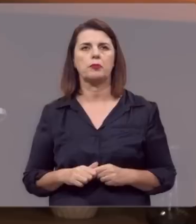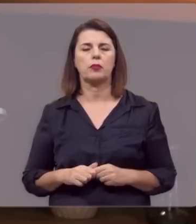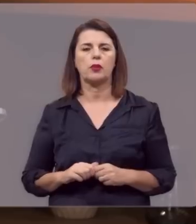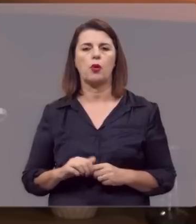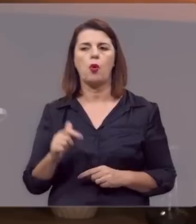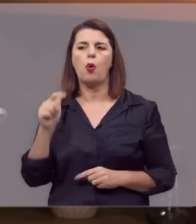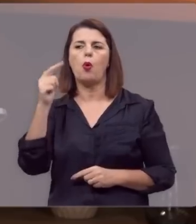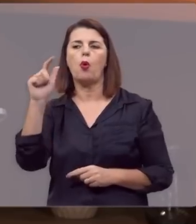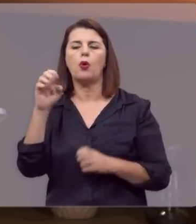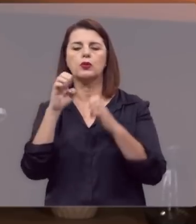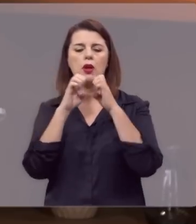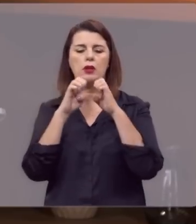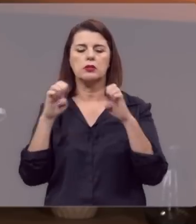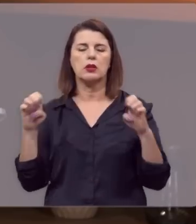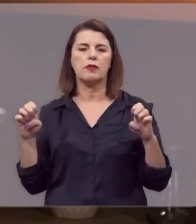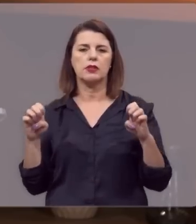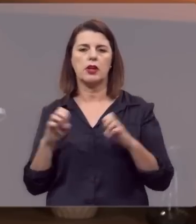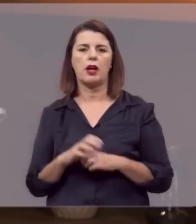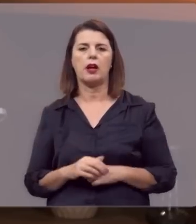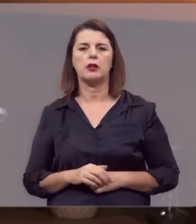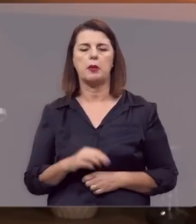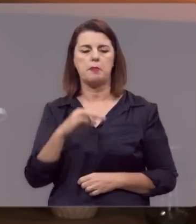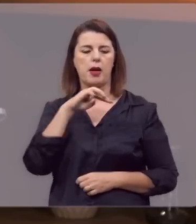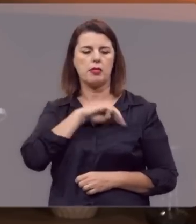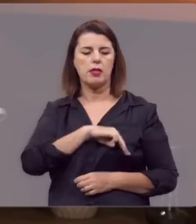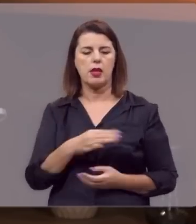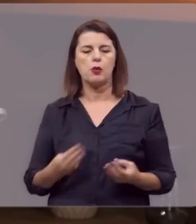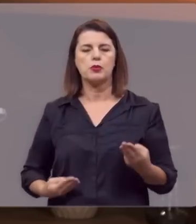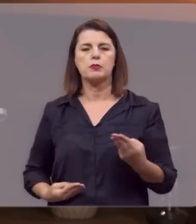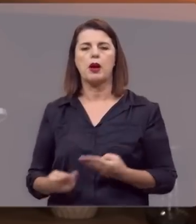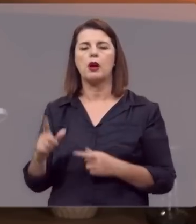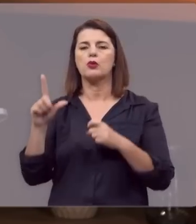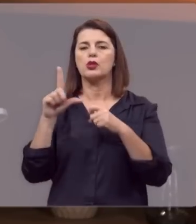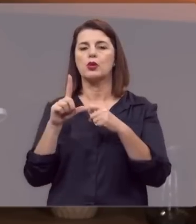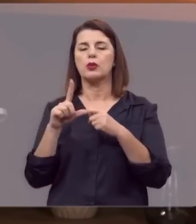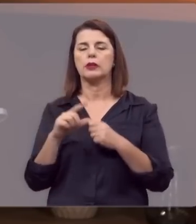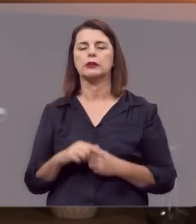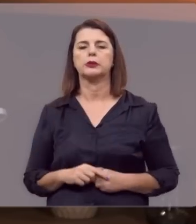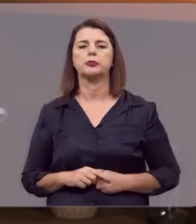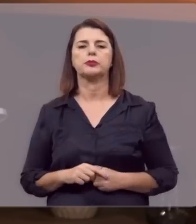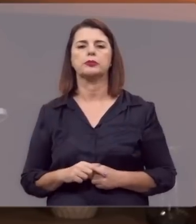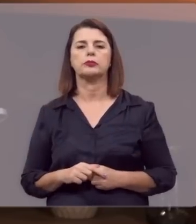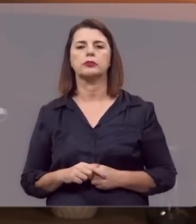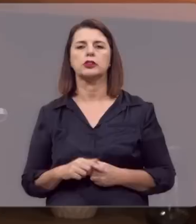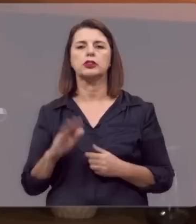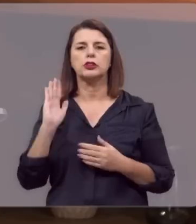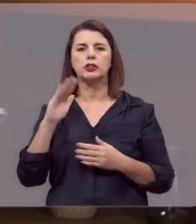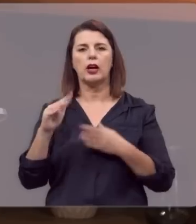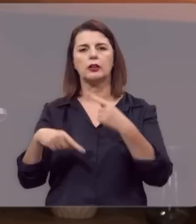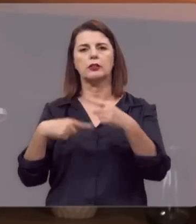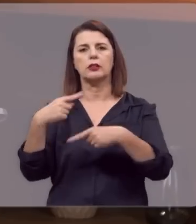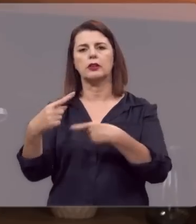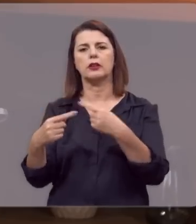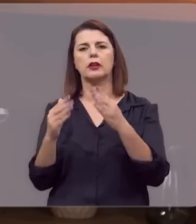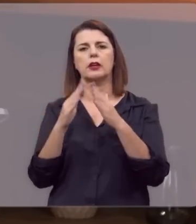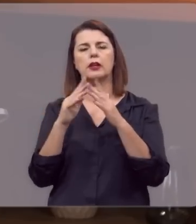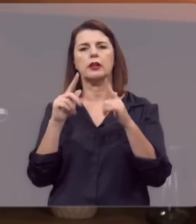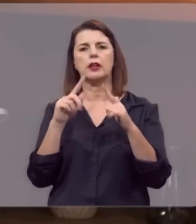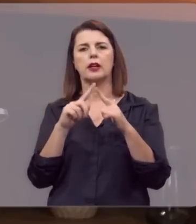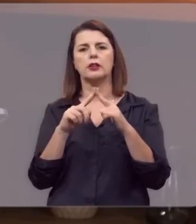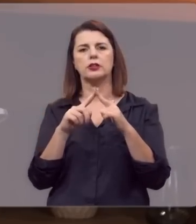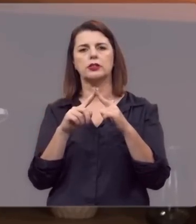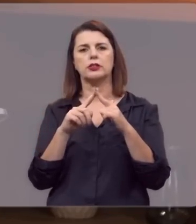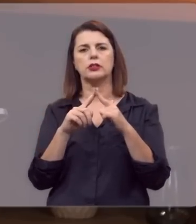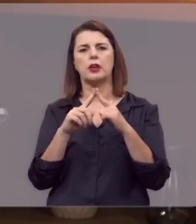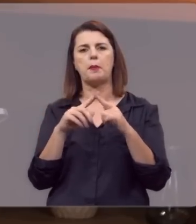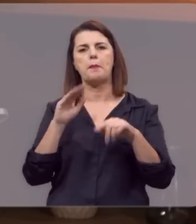outros evangelhos, chamados sinóticos, Mateus, Marcos e Lucas, já circulavam nas igrejas há mais